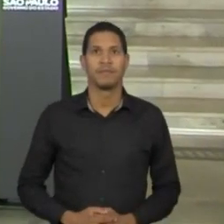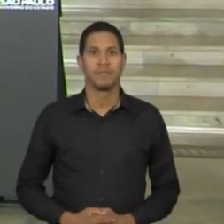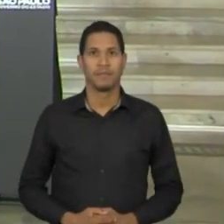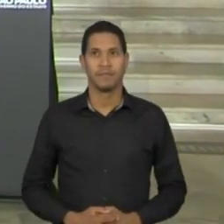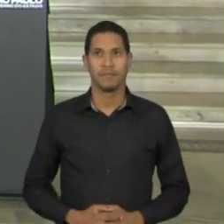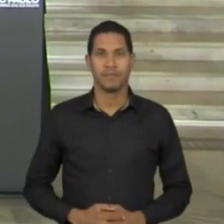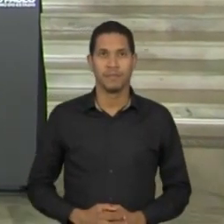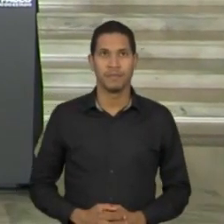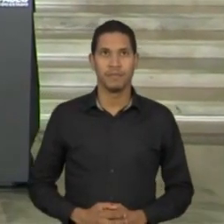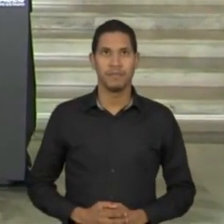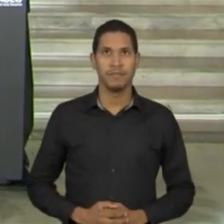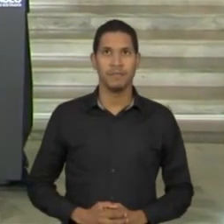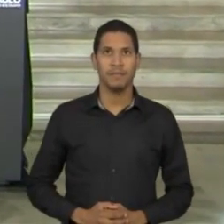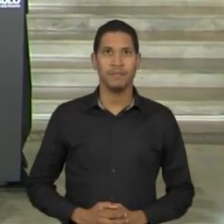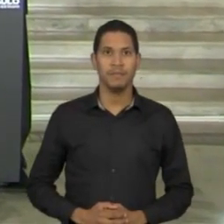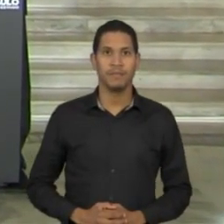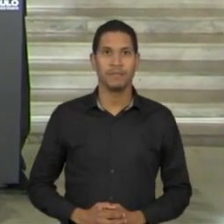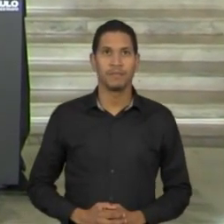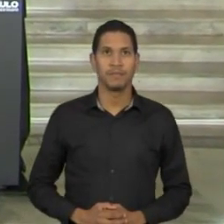Sim.